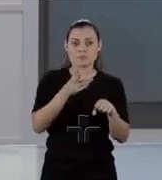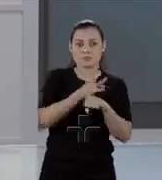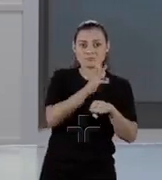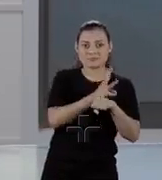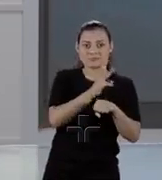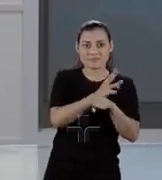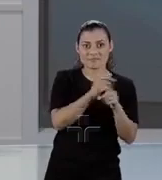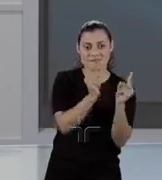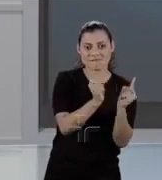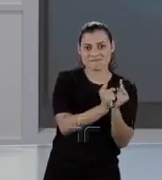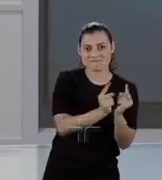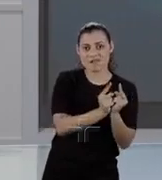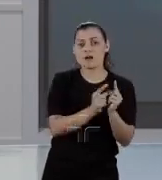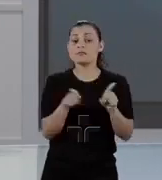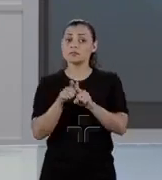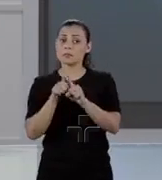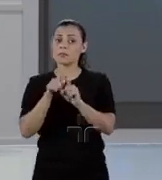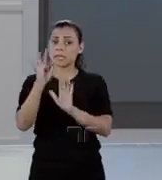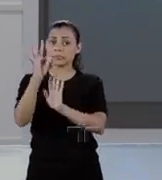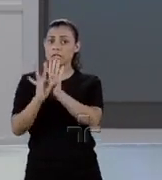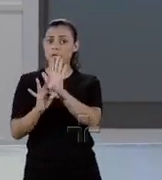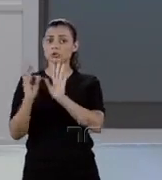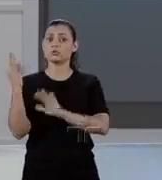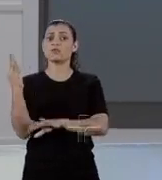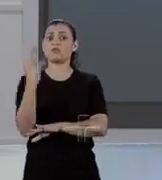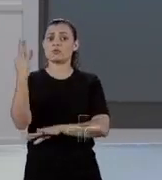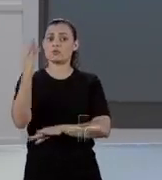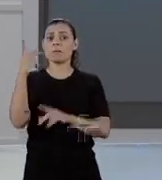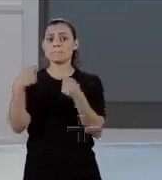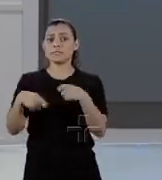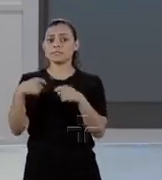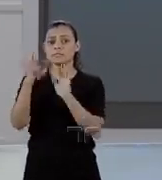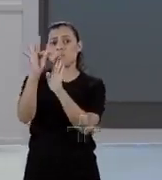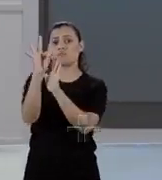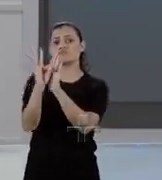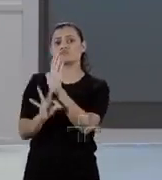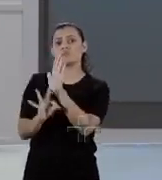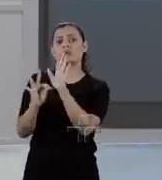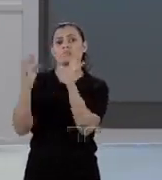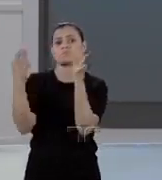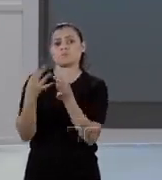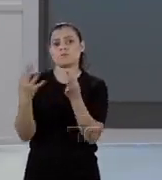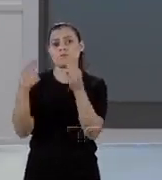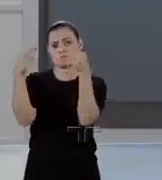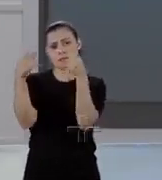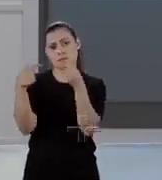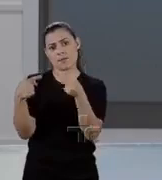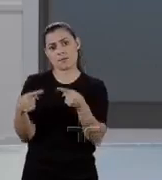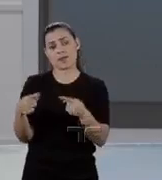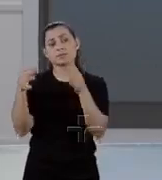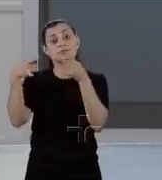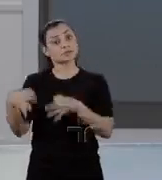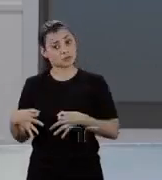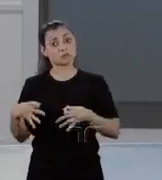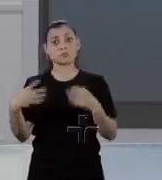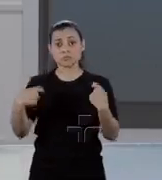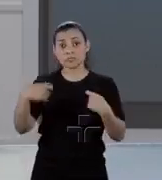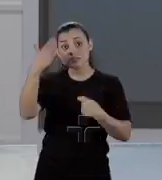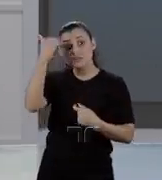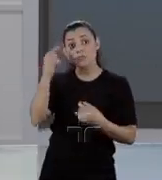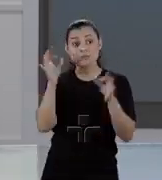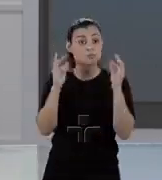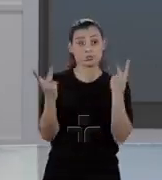bela essa metáfora, no sentido de que língua, ela tem vários níveis interpretativos. Eu acho que a gente só está vendo um